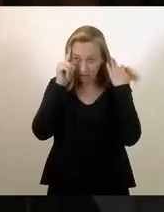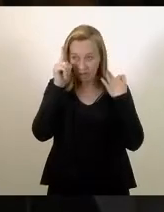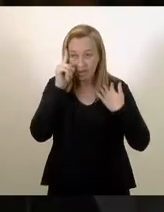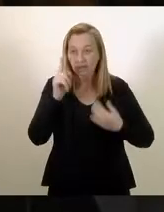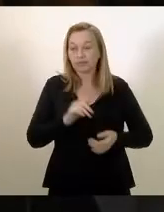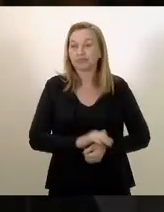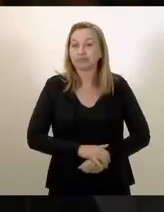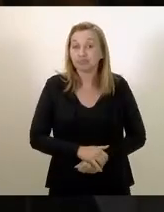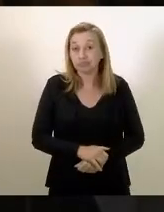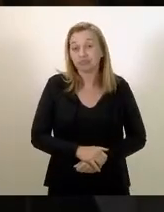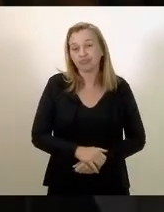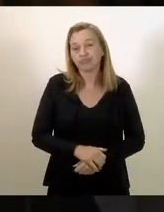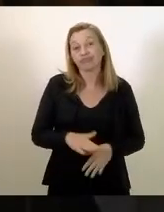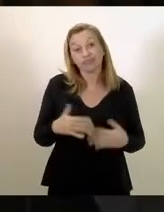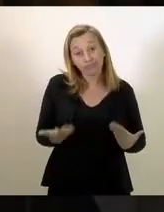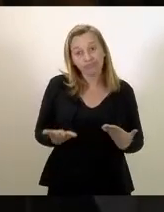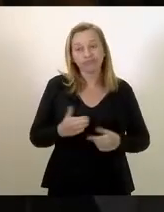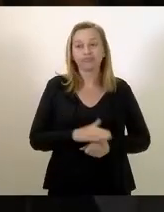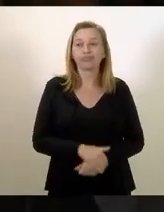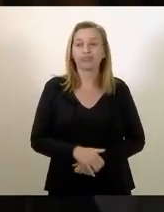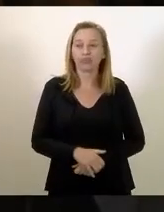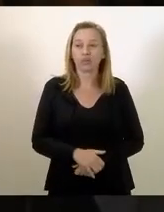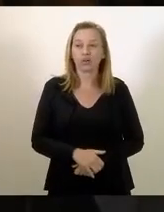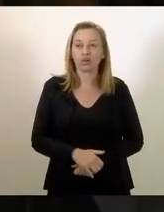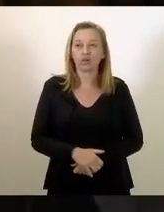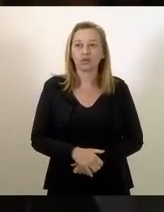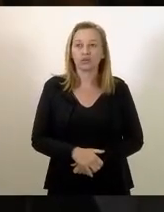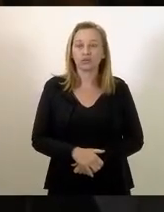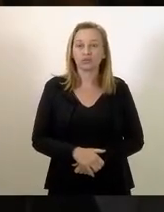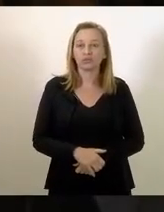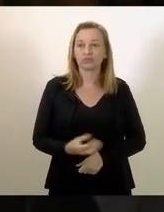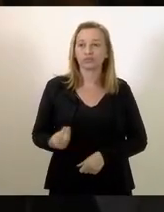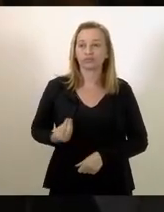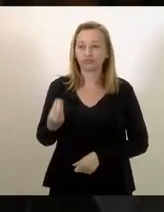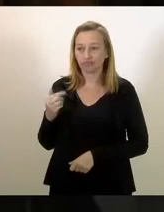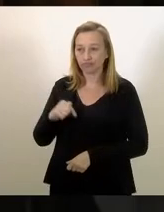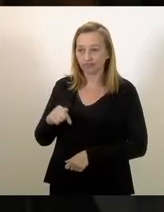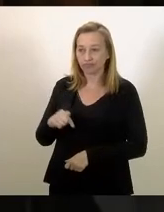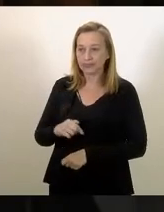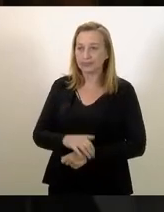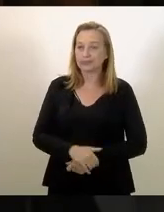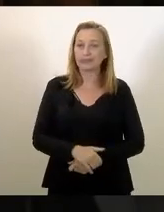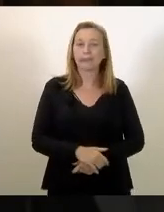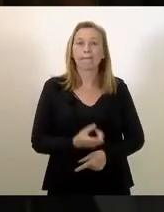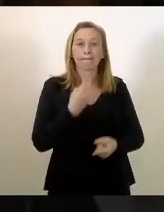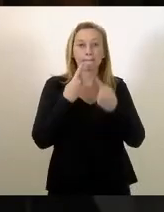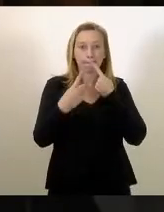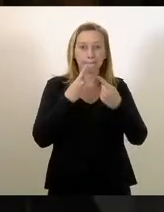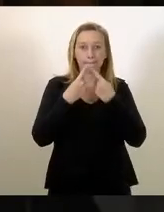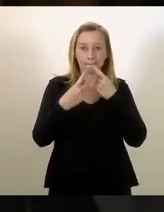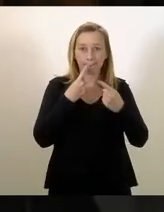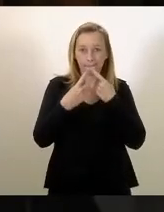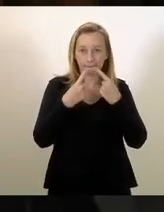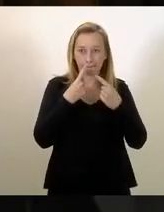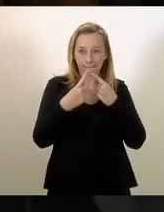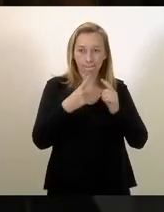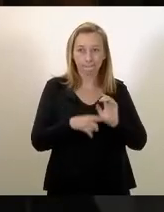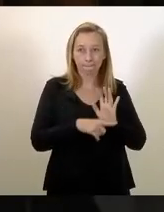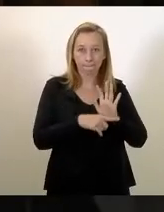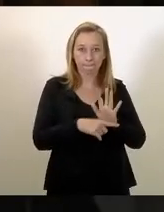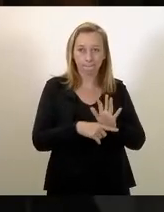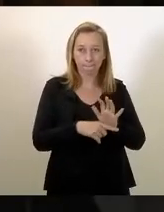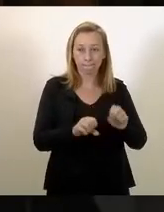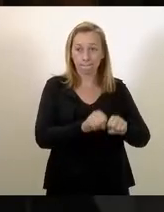então quando a gente está aqui discutindo o regime de recuperação